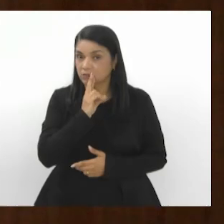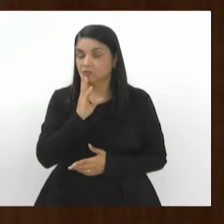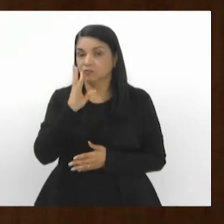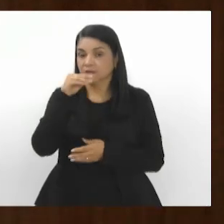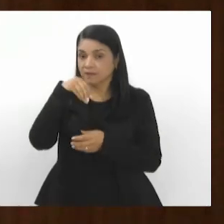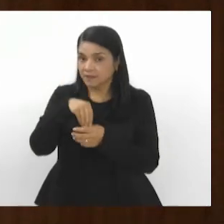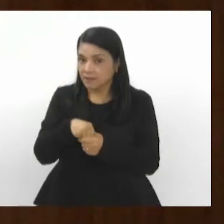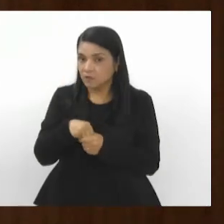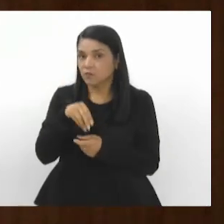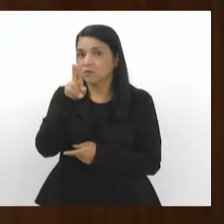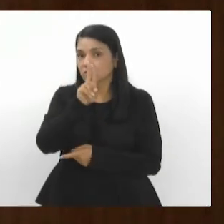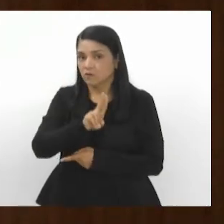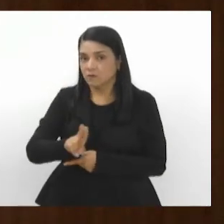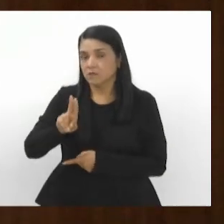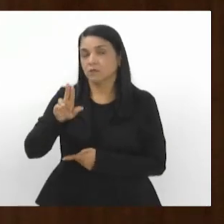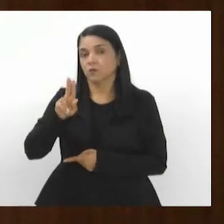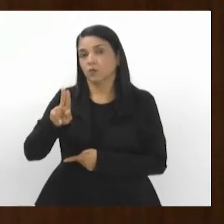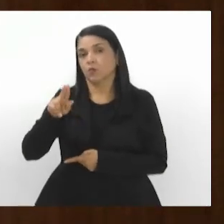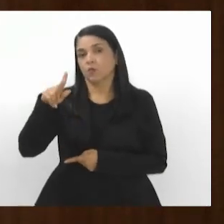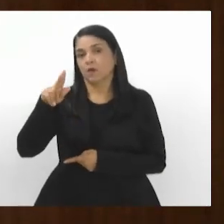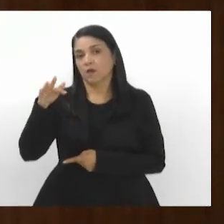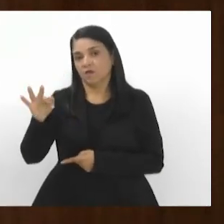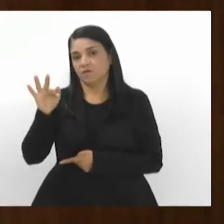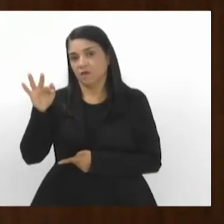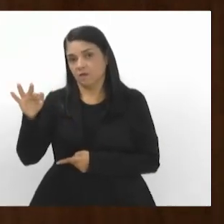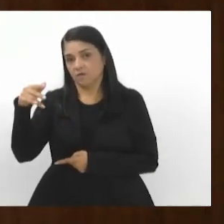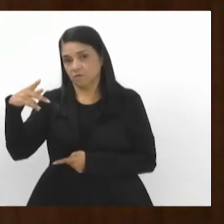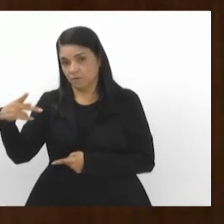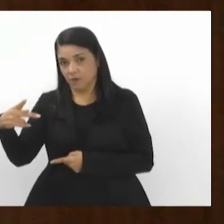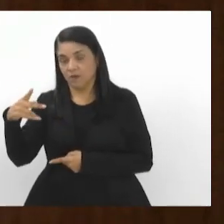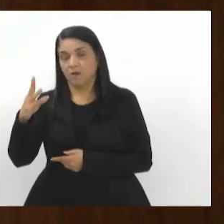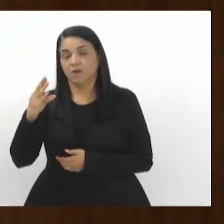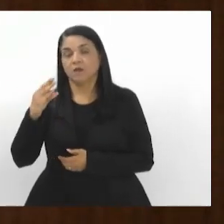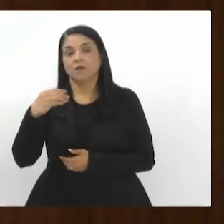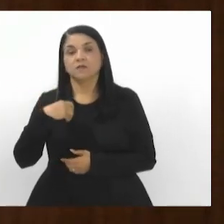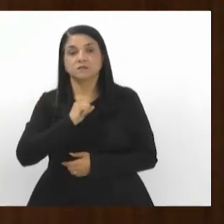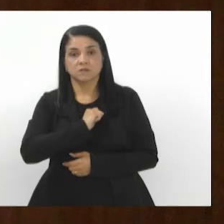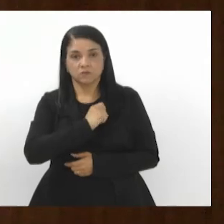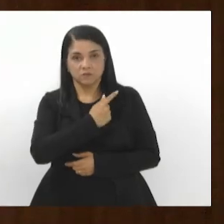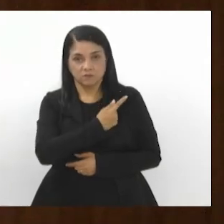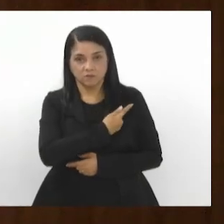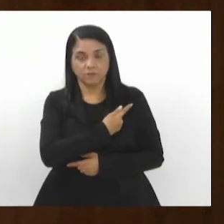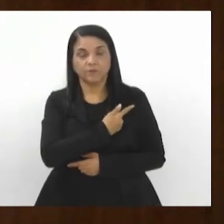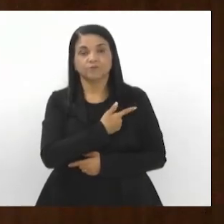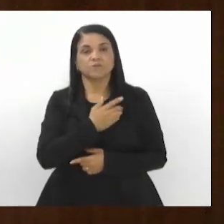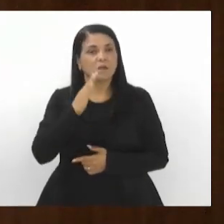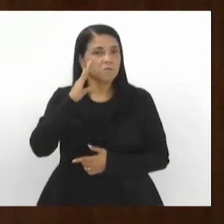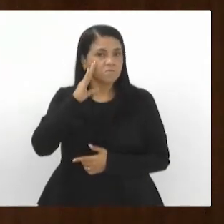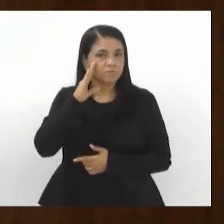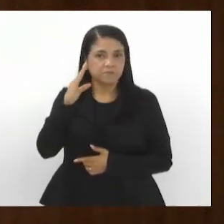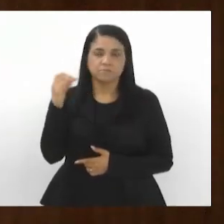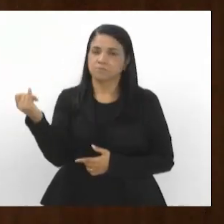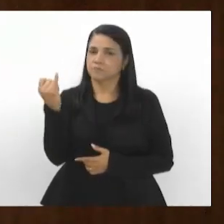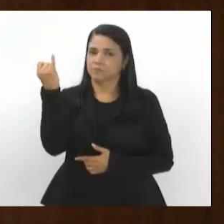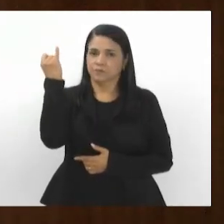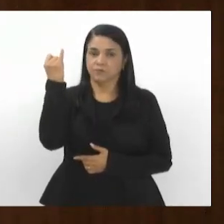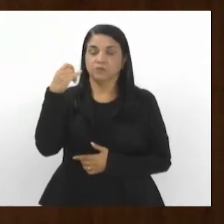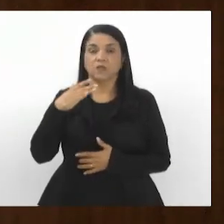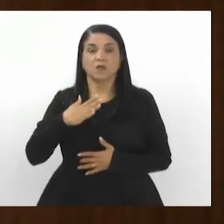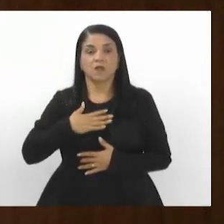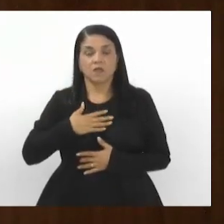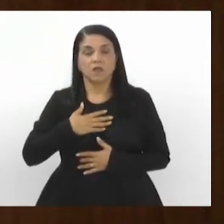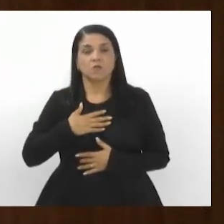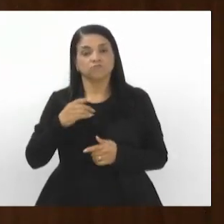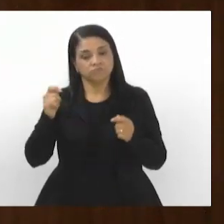de Formação de Professores da UERJ, localizada em São Gonçalo, é fundamental. E é com esse espírito que, nas minhas